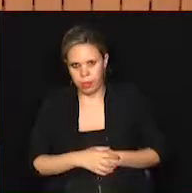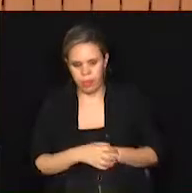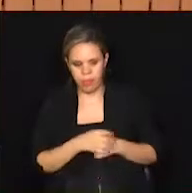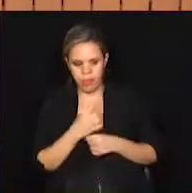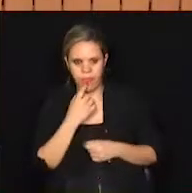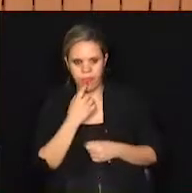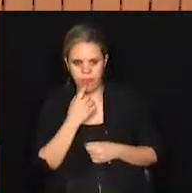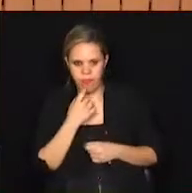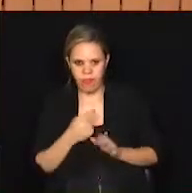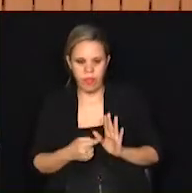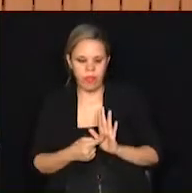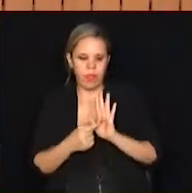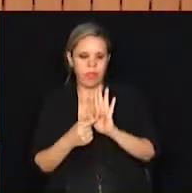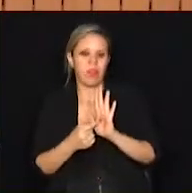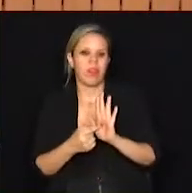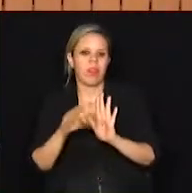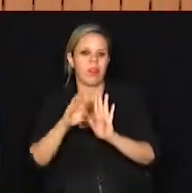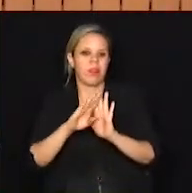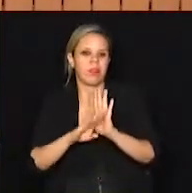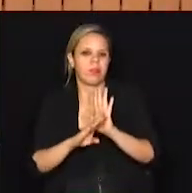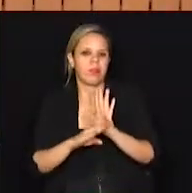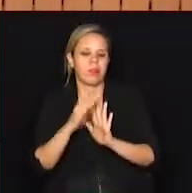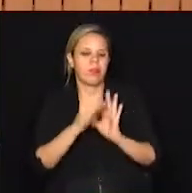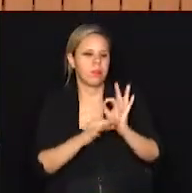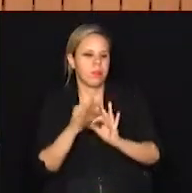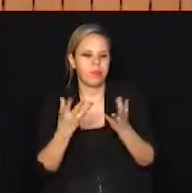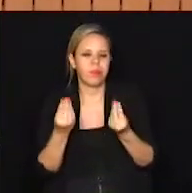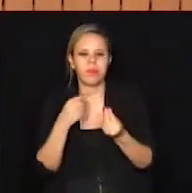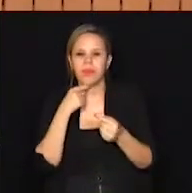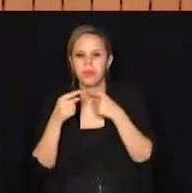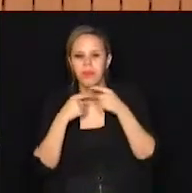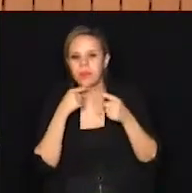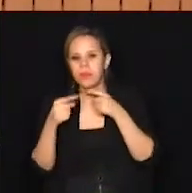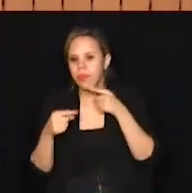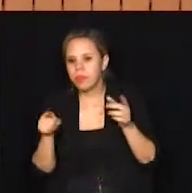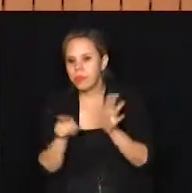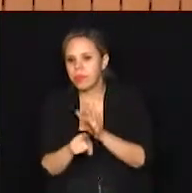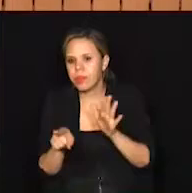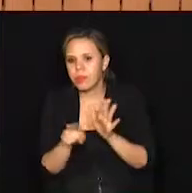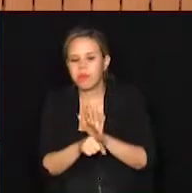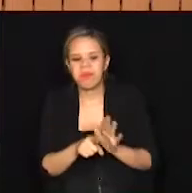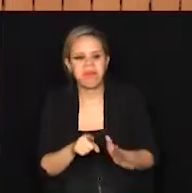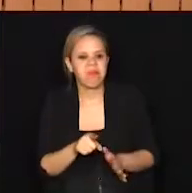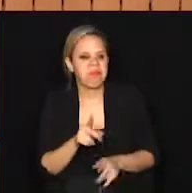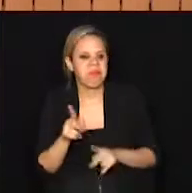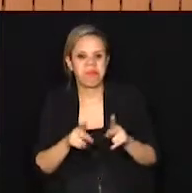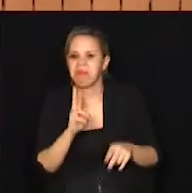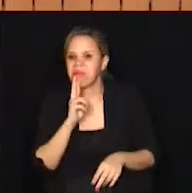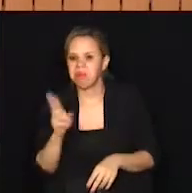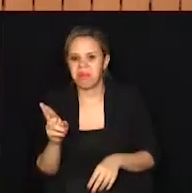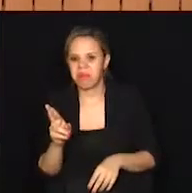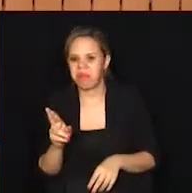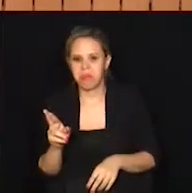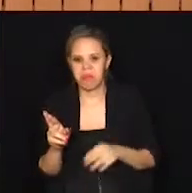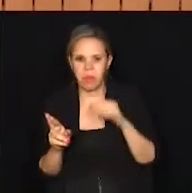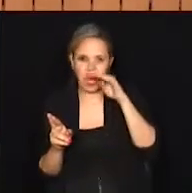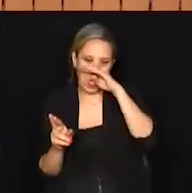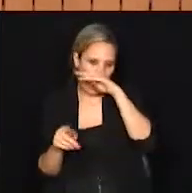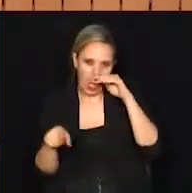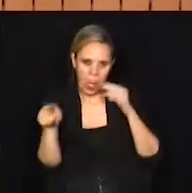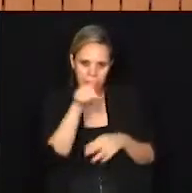quando foi apresentado esse plano, muitas perguntas ficaram sem respostas.